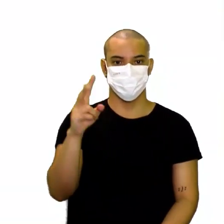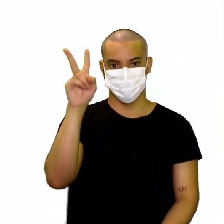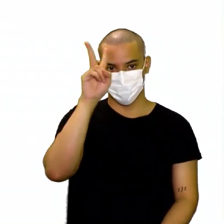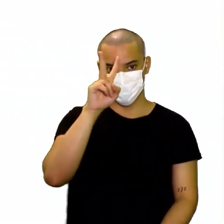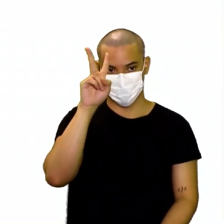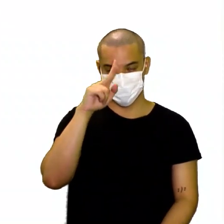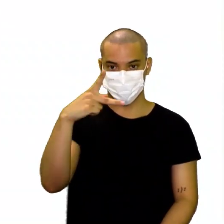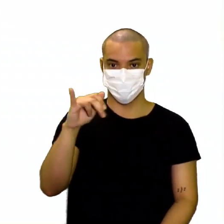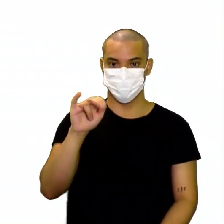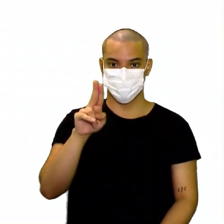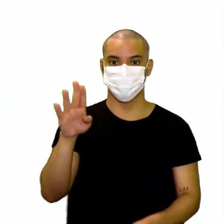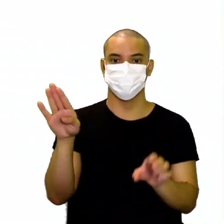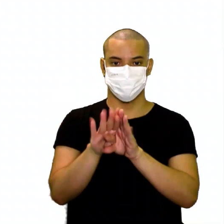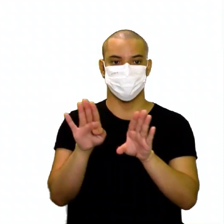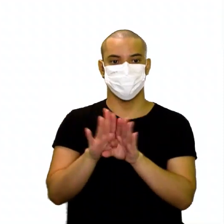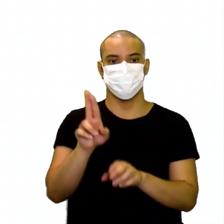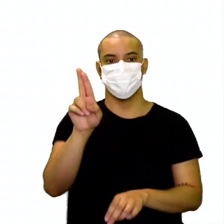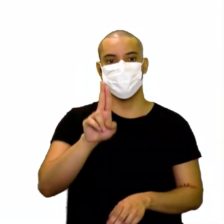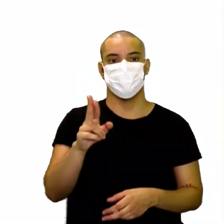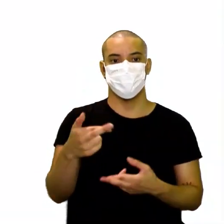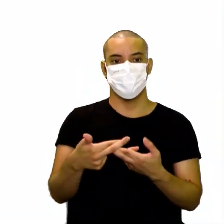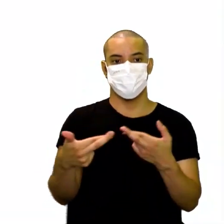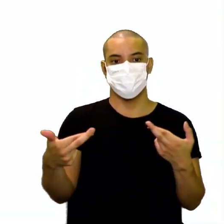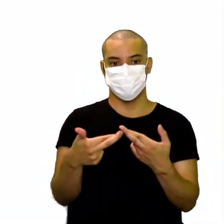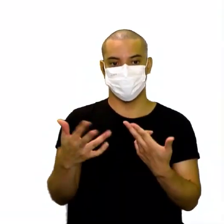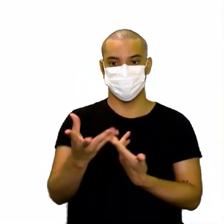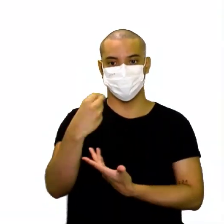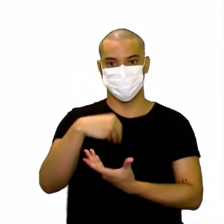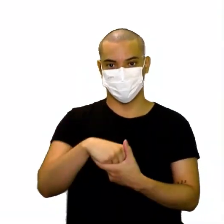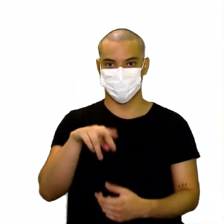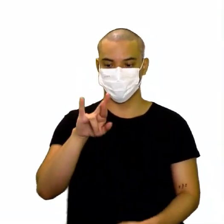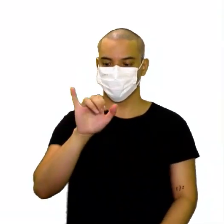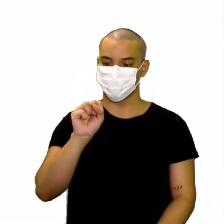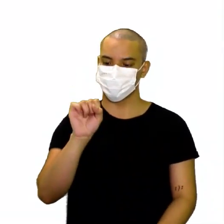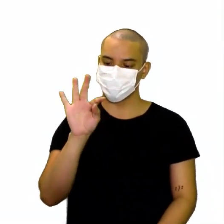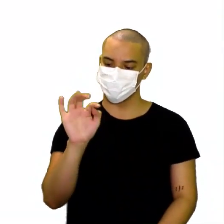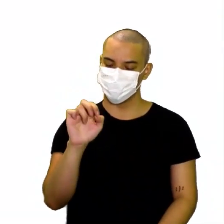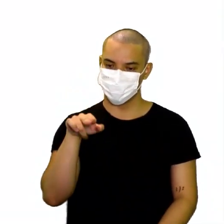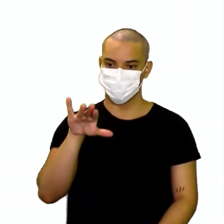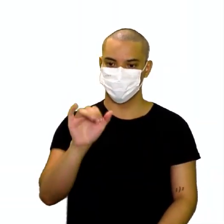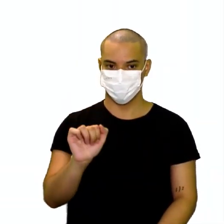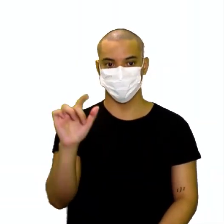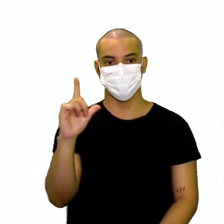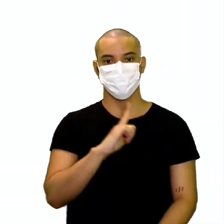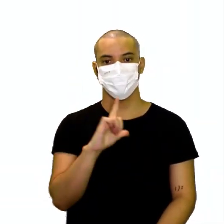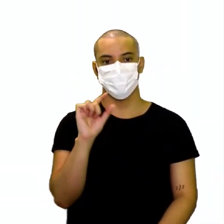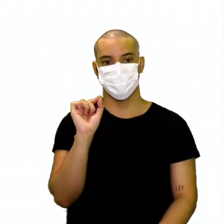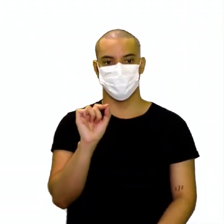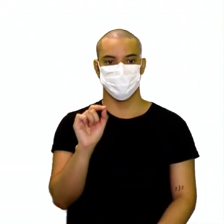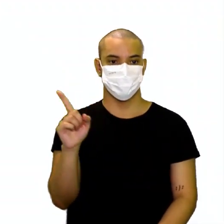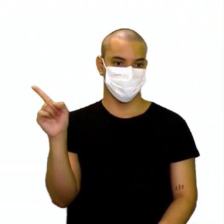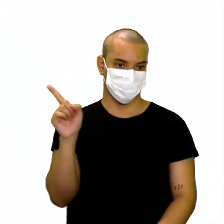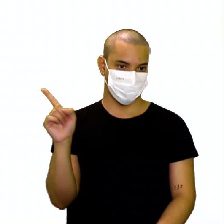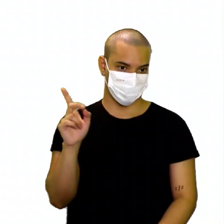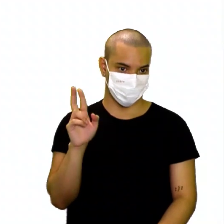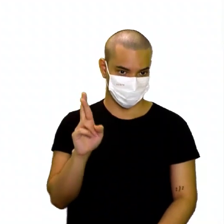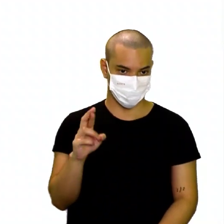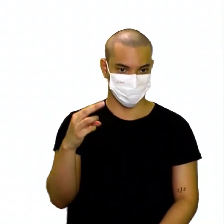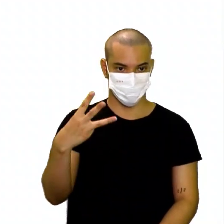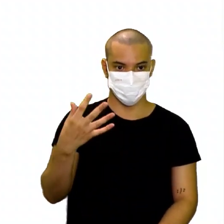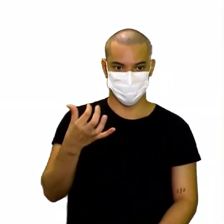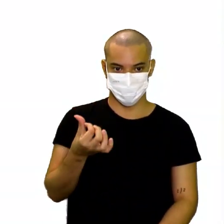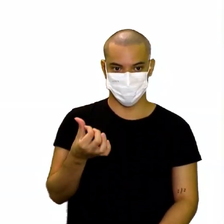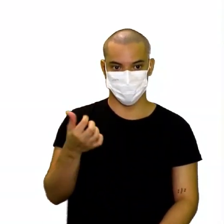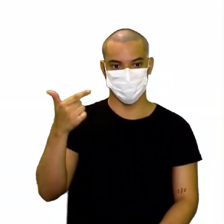aqui a gente também pode trabalhar com a resistência. Olha só. Aqui nós temos a tensão de alimentação dividido